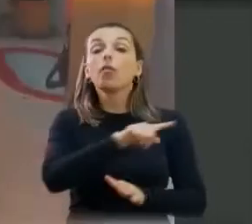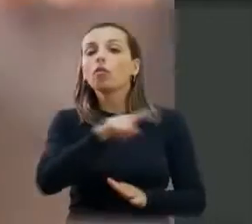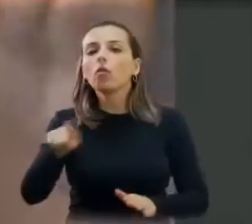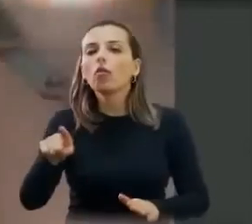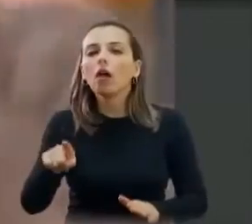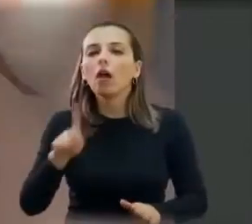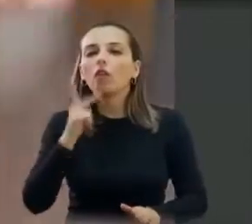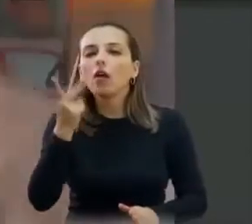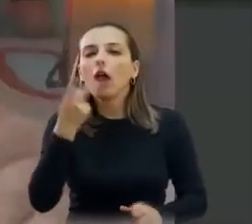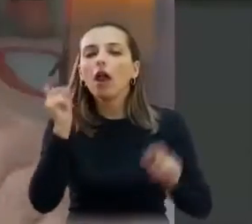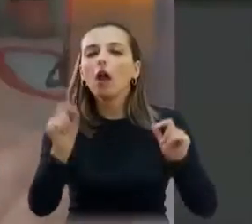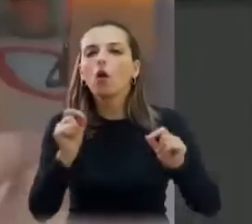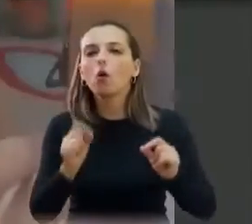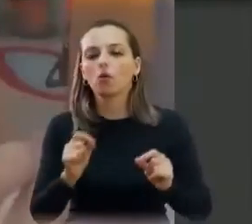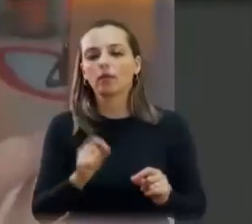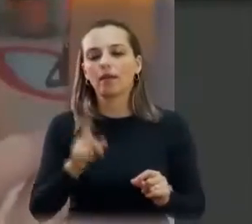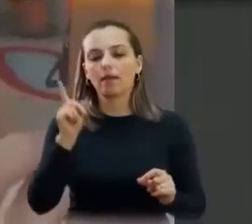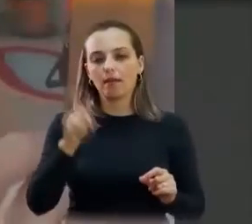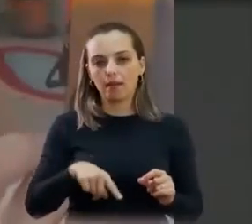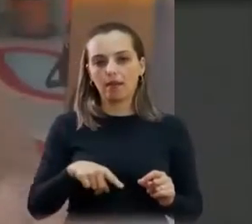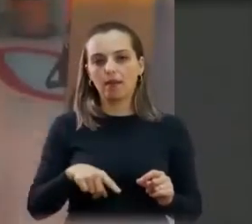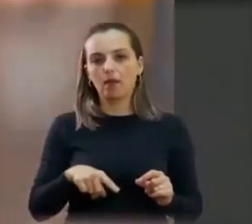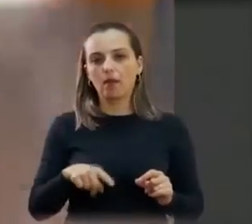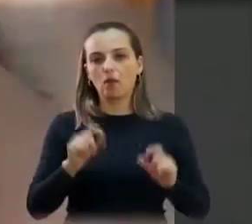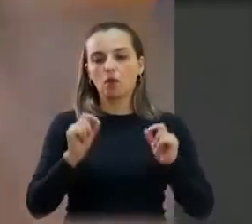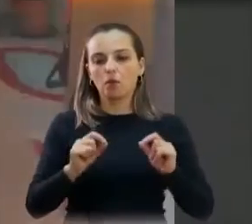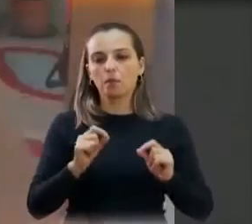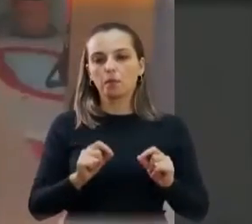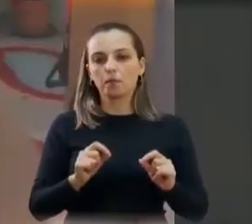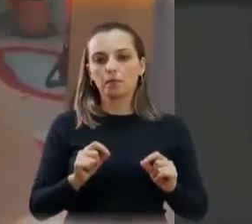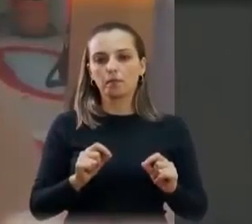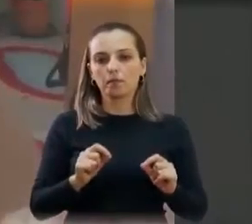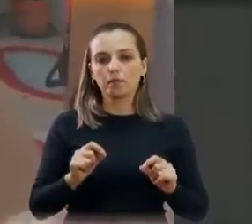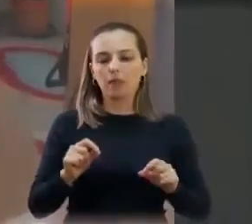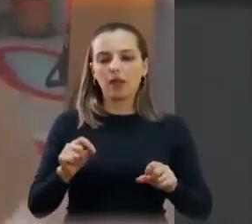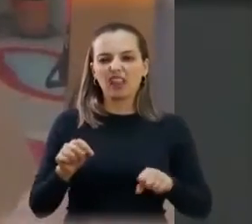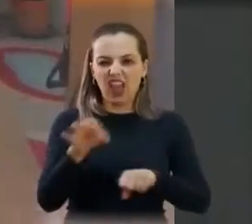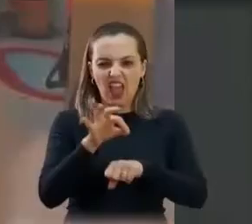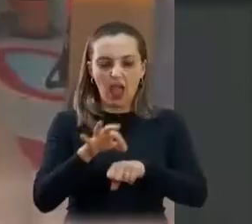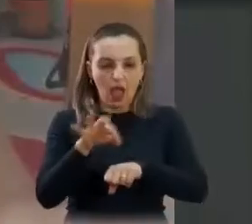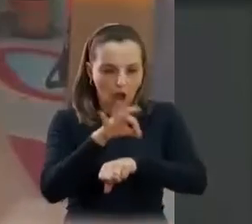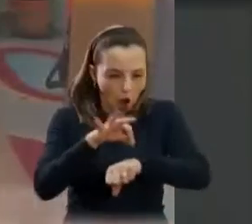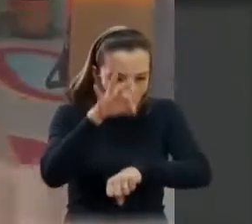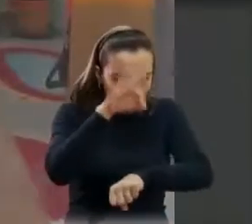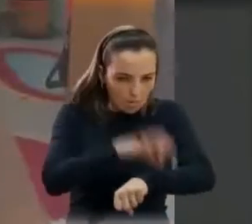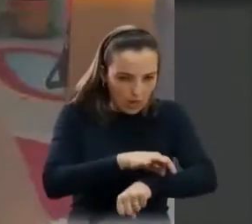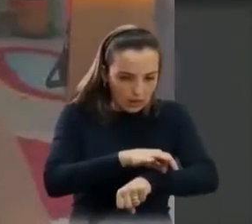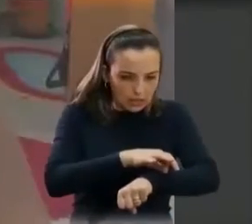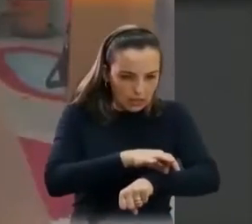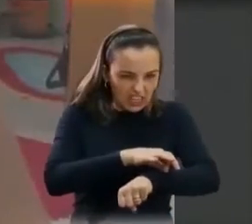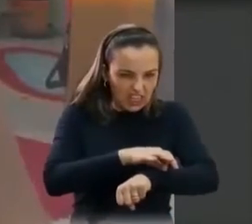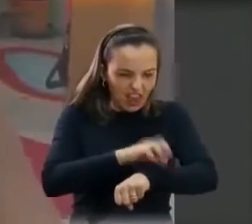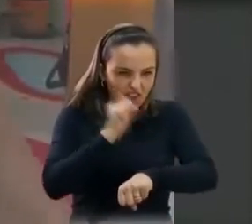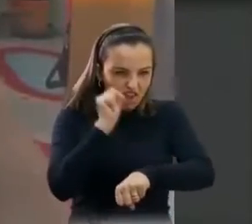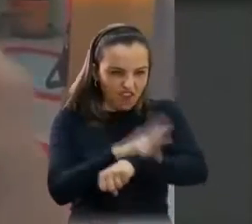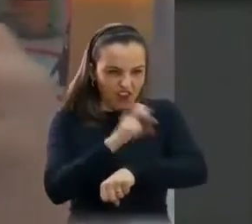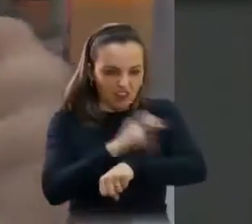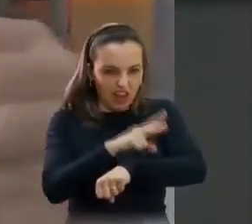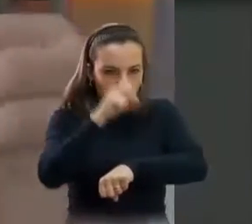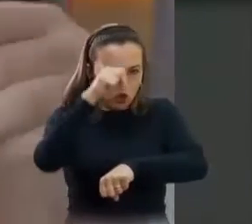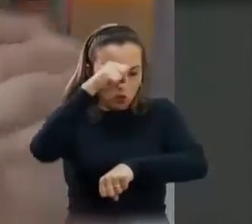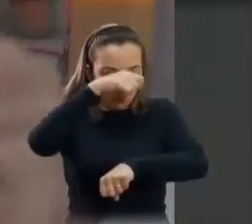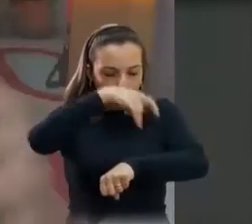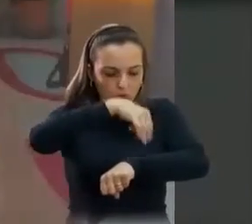vocês que aquela abelha operária, quando ela pica, ela deixa o seu ferrão, acaba